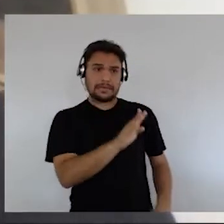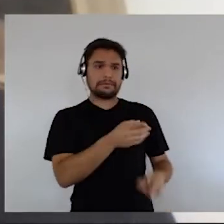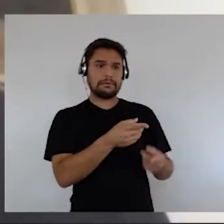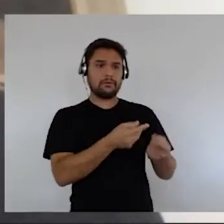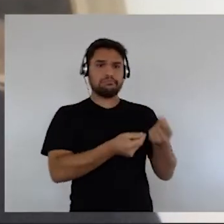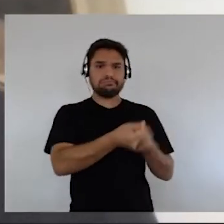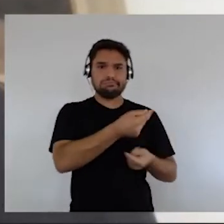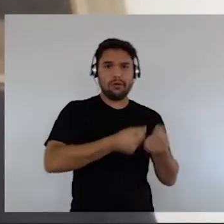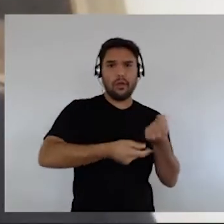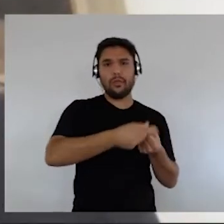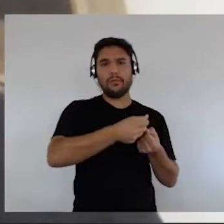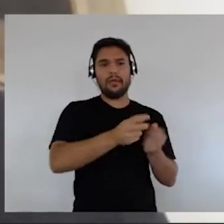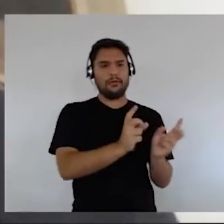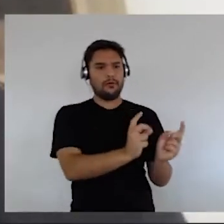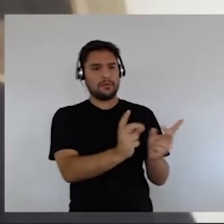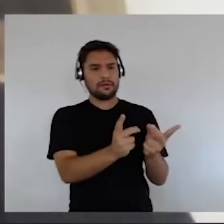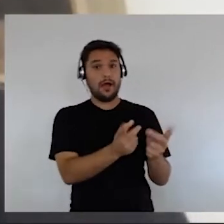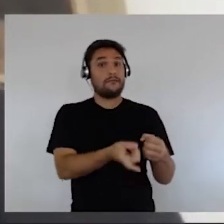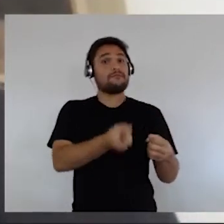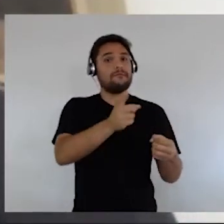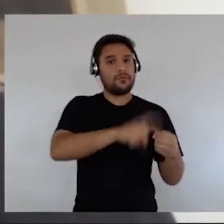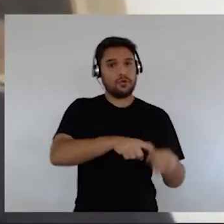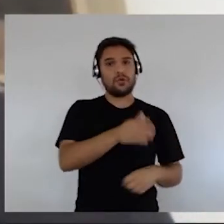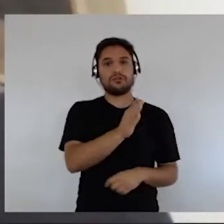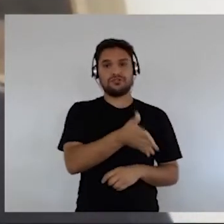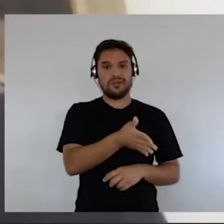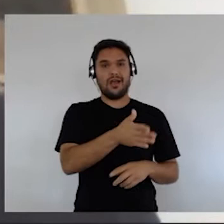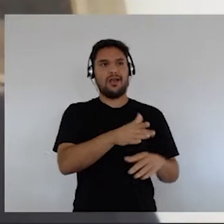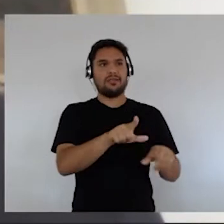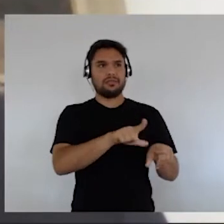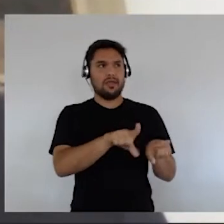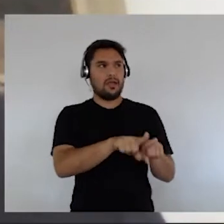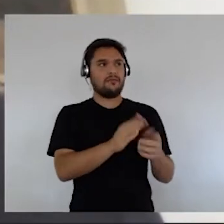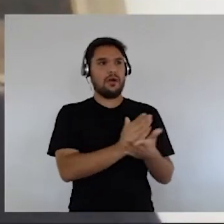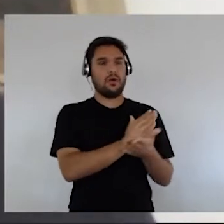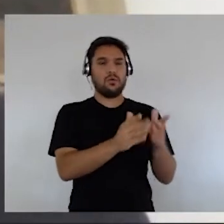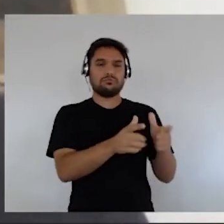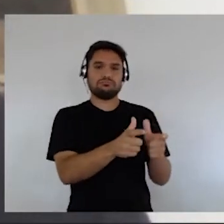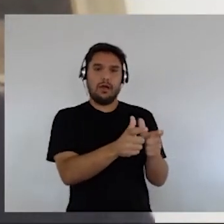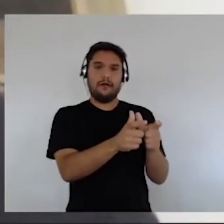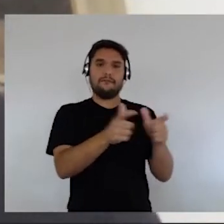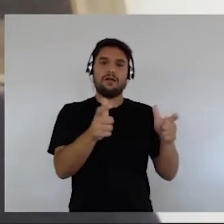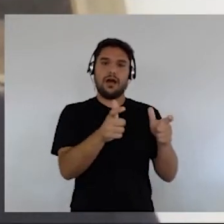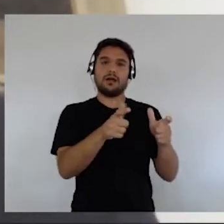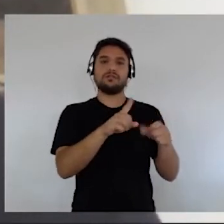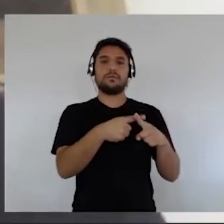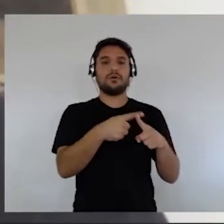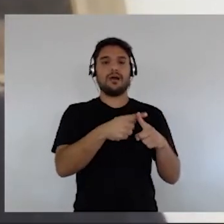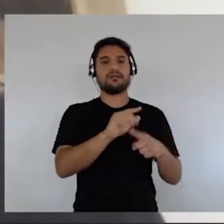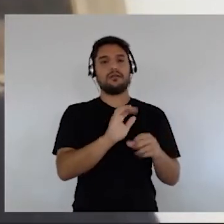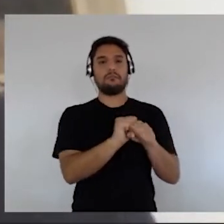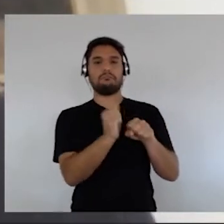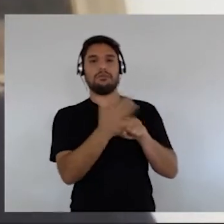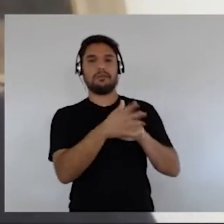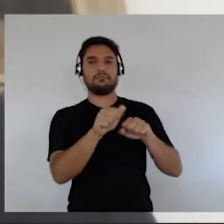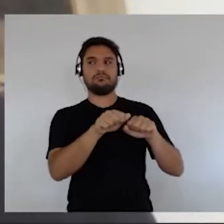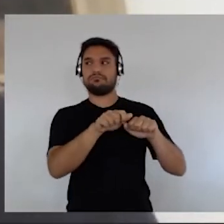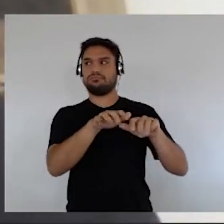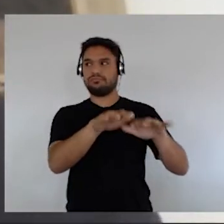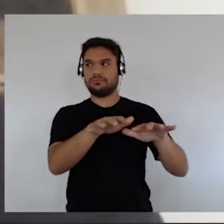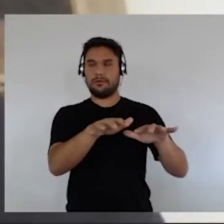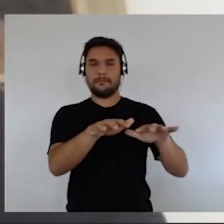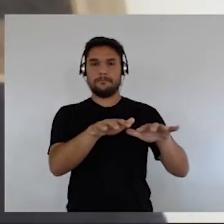comerciais paulatinamente se reiniciaram, com avanços e retrocessos em razão do incremento da pandemia.